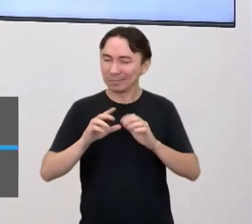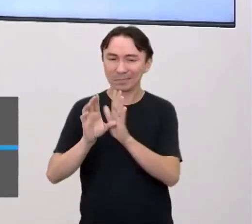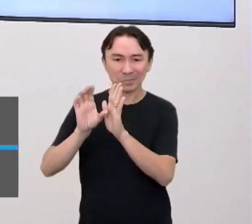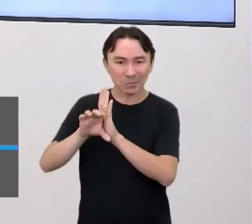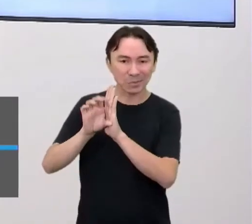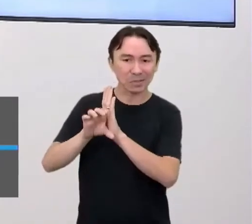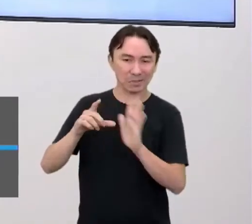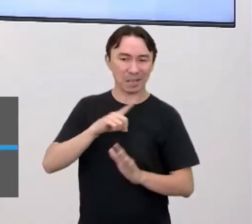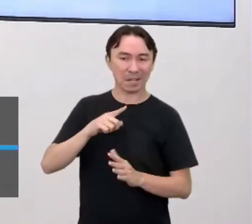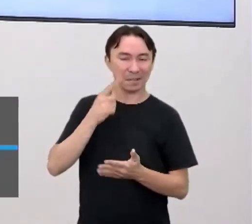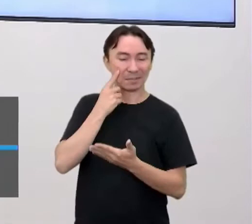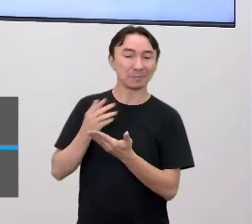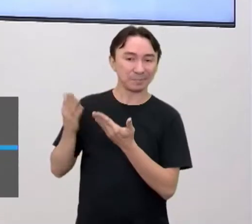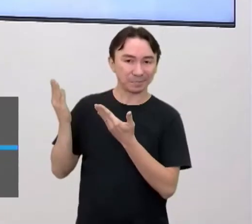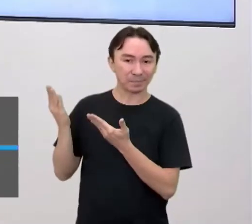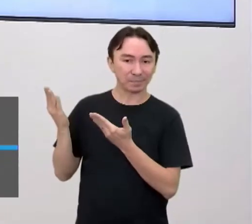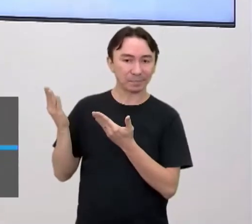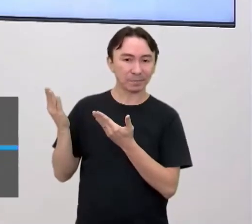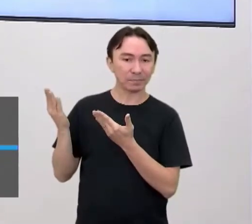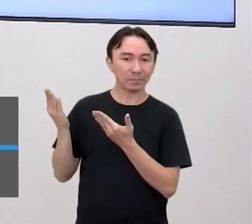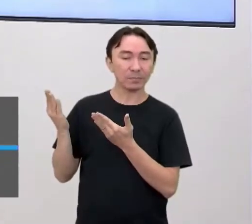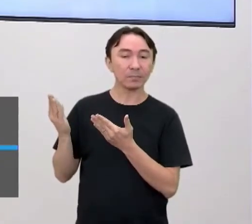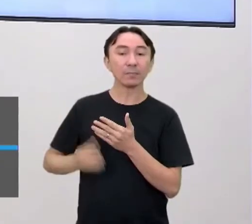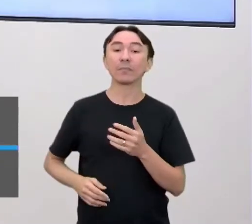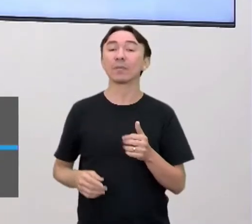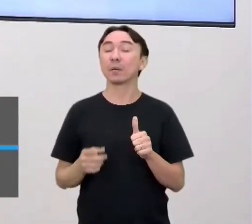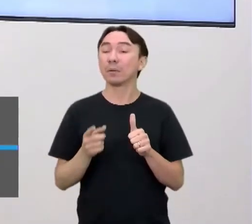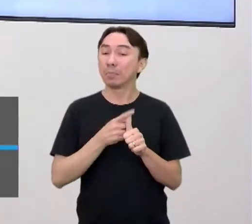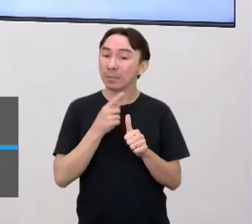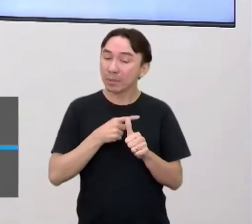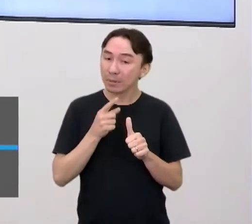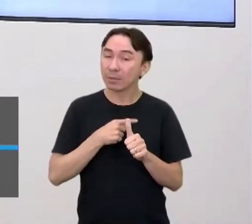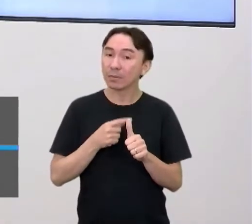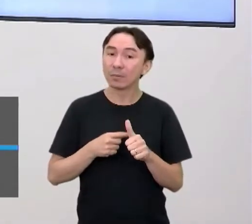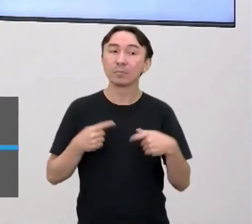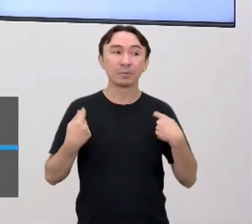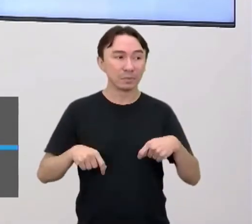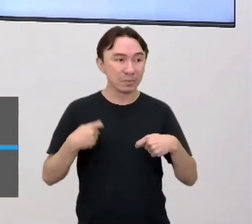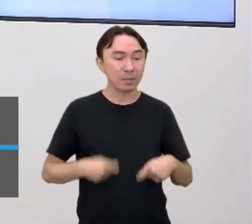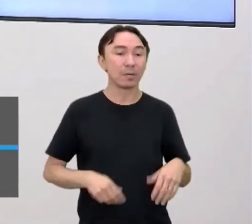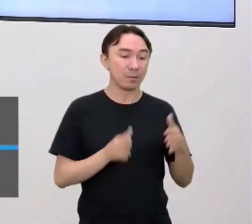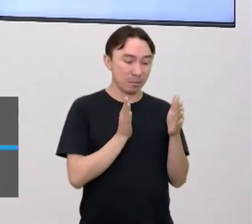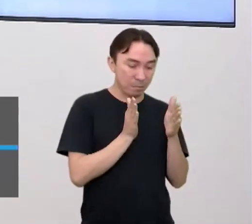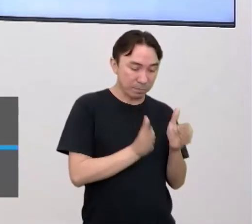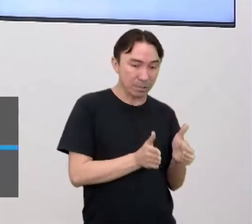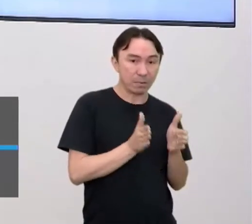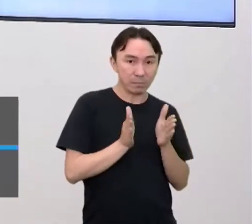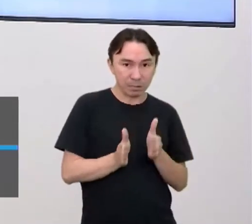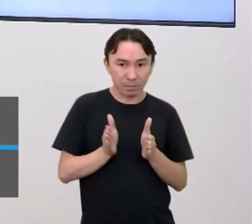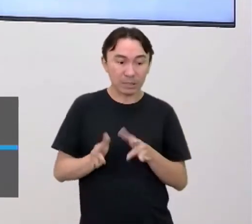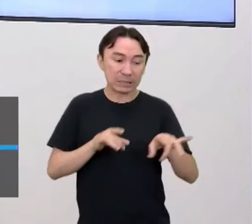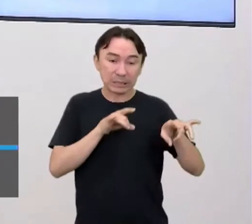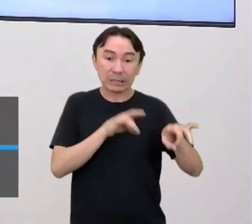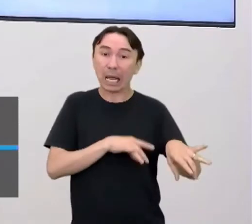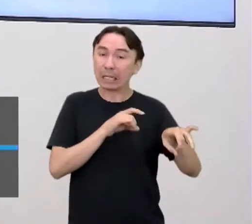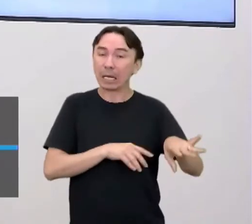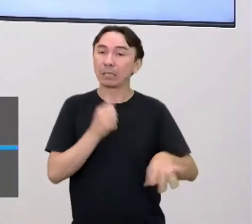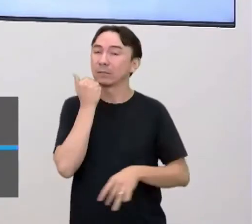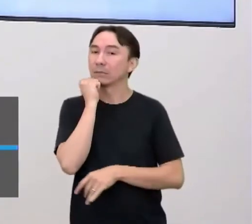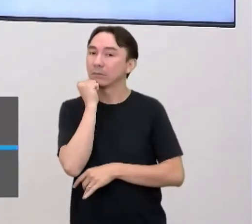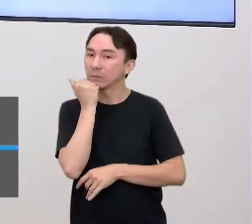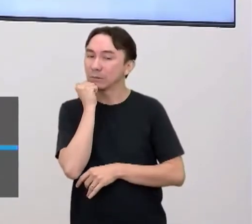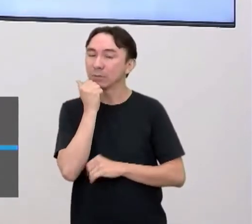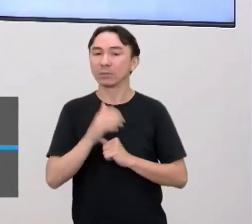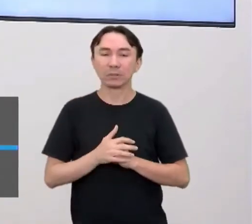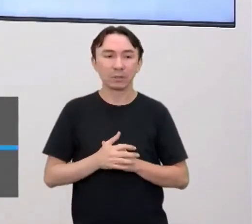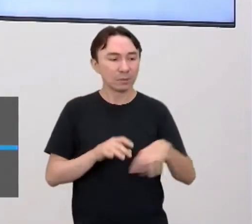mas vou deixar aqui. Então, primeiro, metodologia científica, né? Qual o princípio